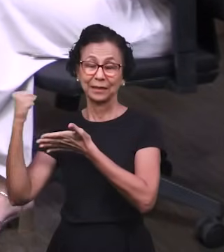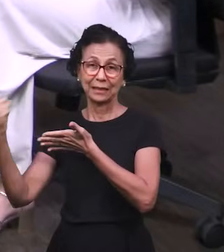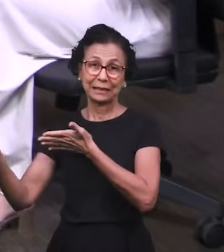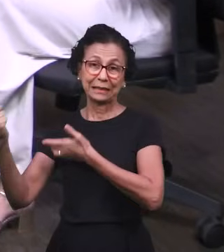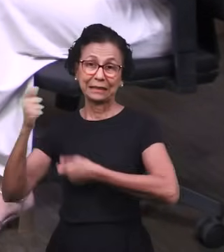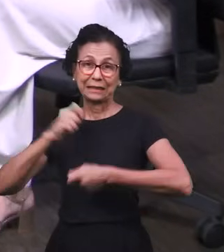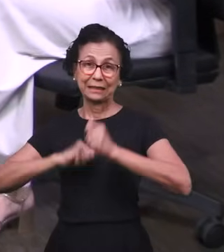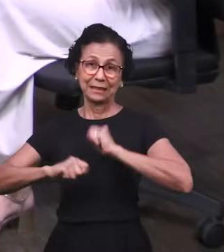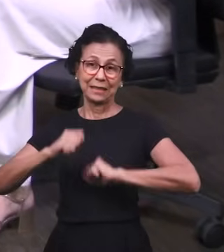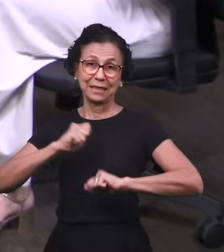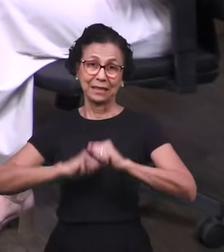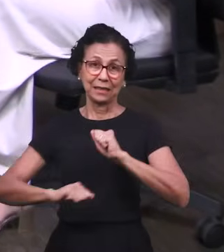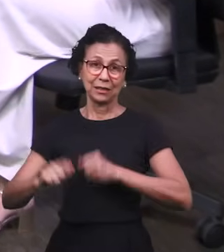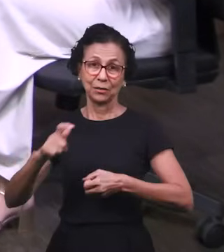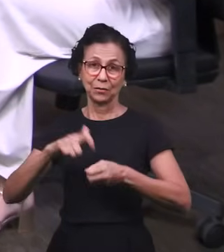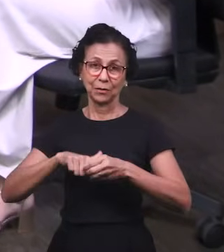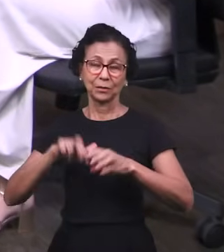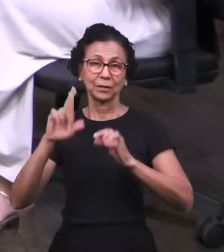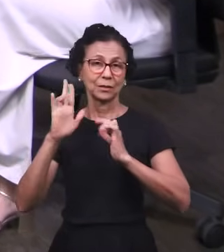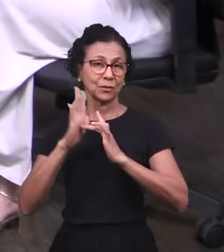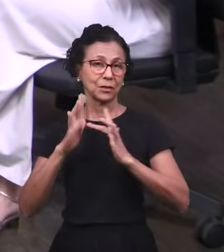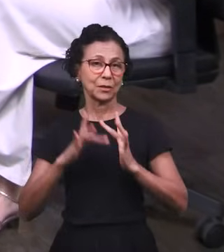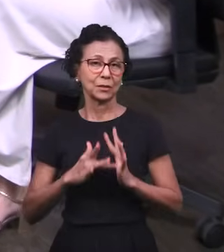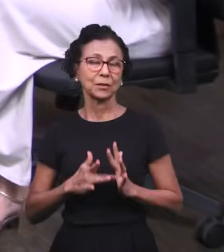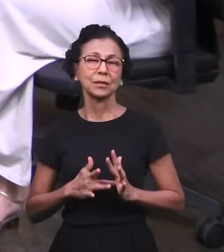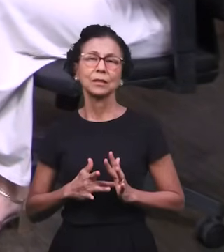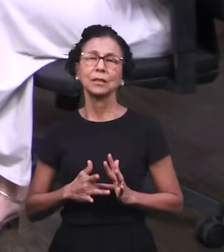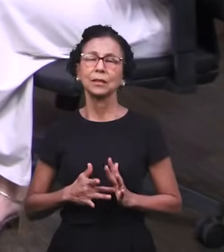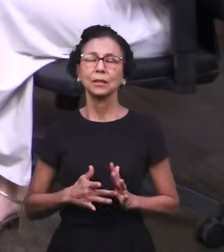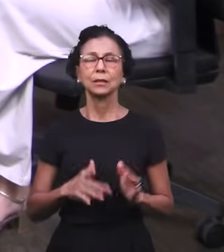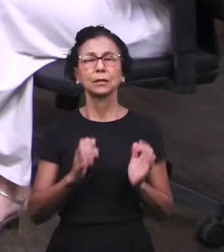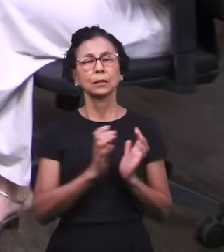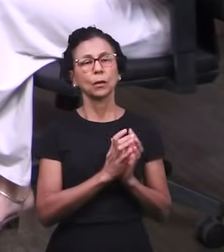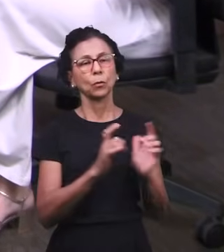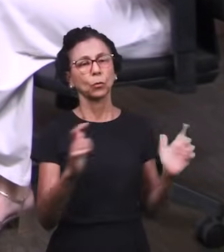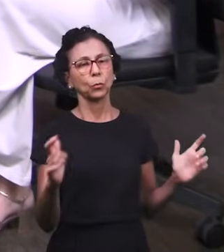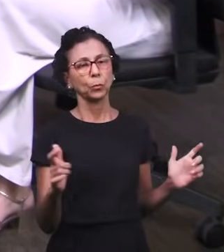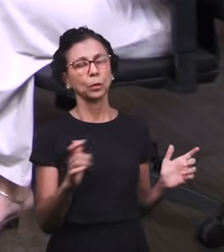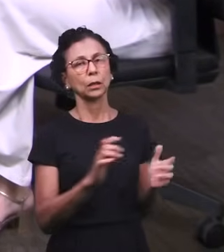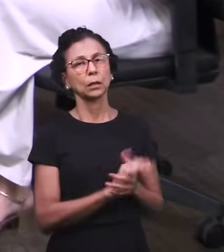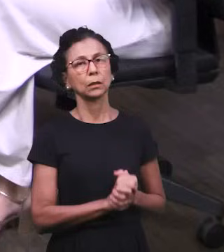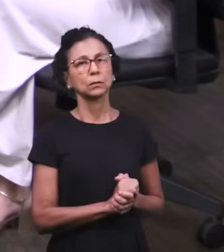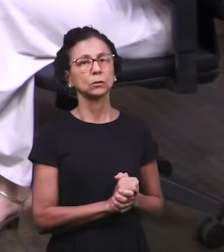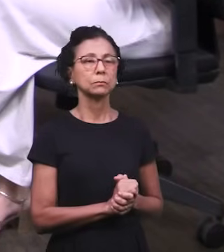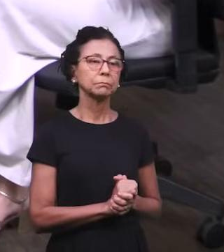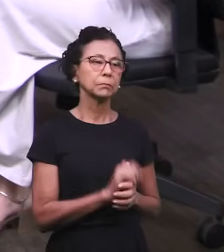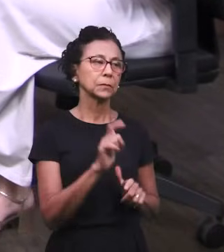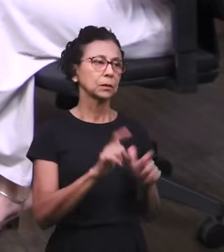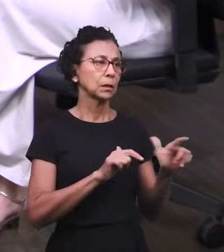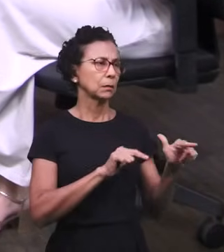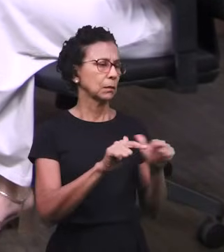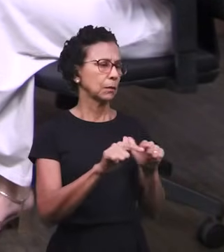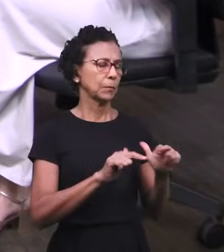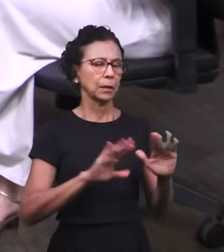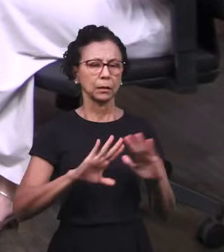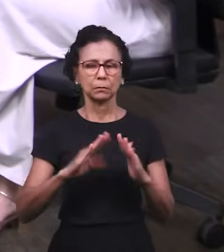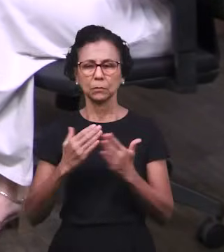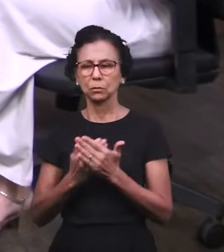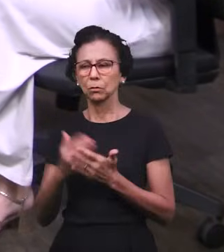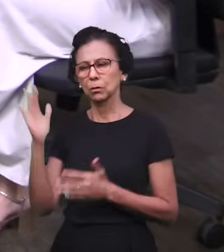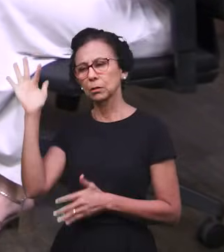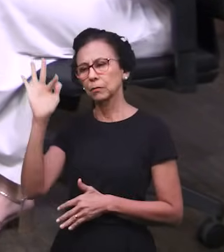na faculdade, né, não estão percebendo tudo isso que está acontecendo. E daí o nosso papel em